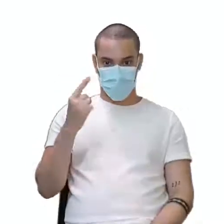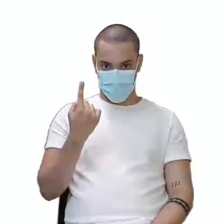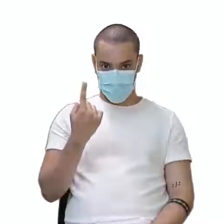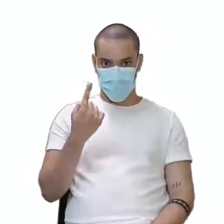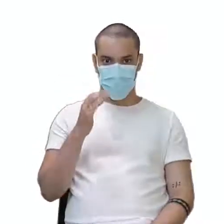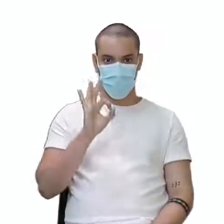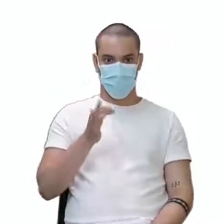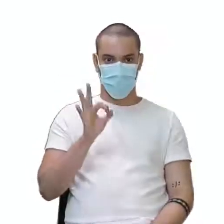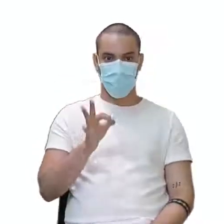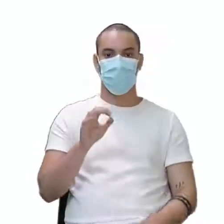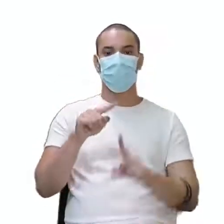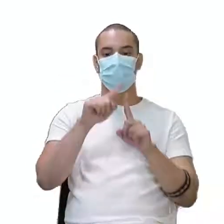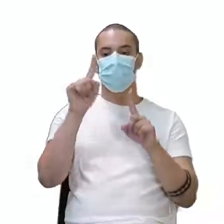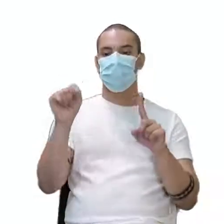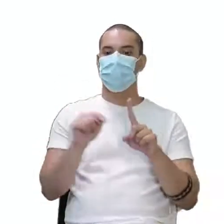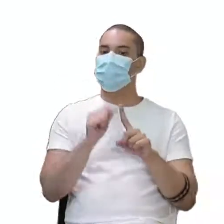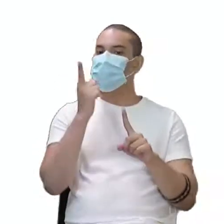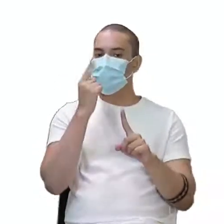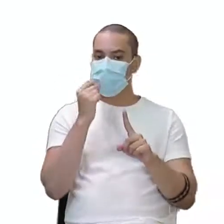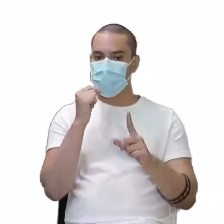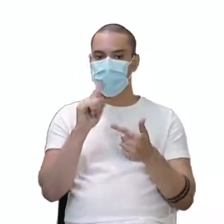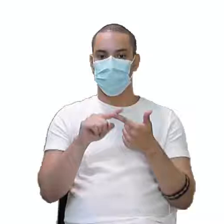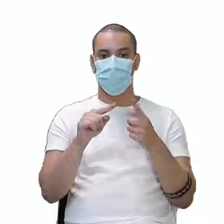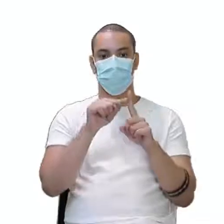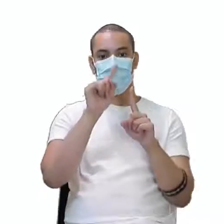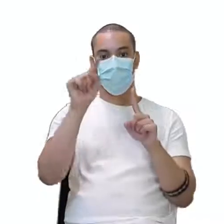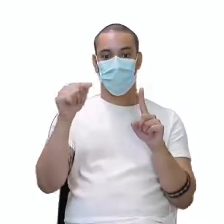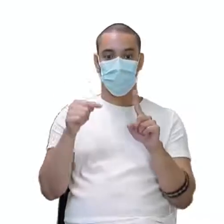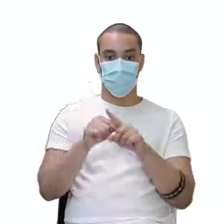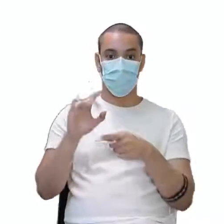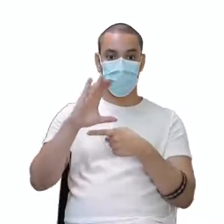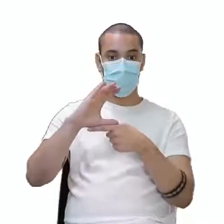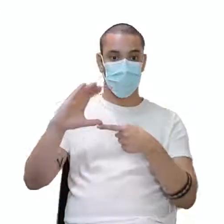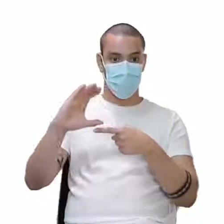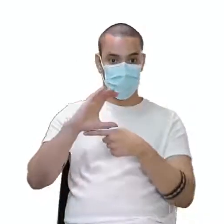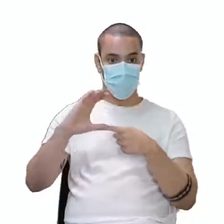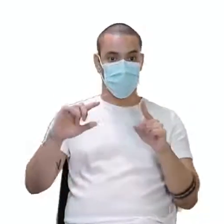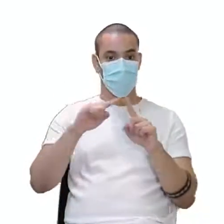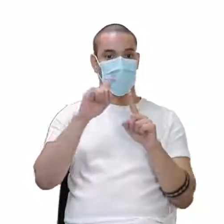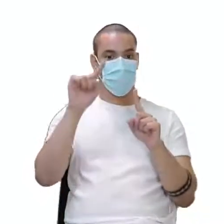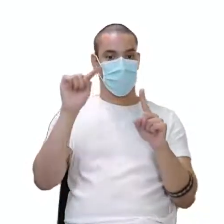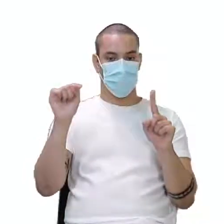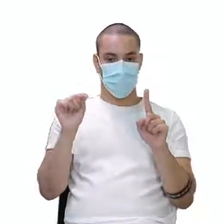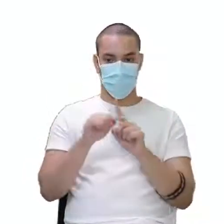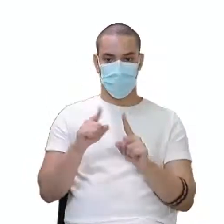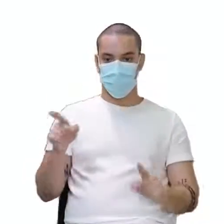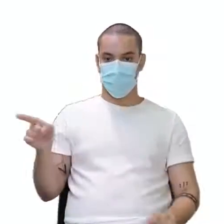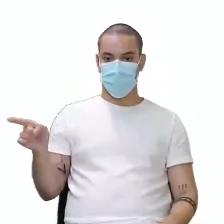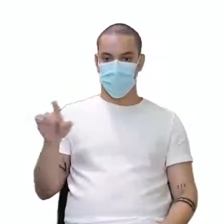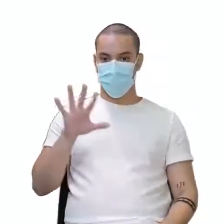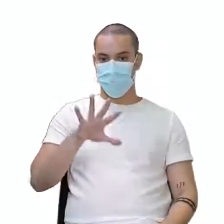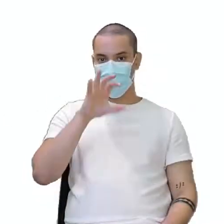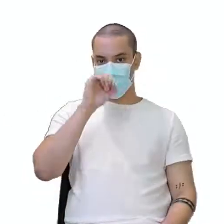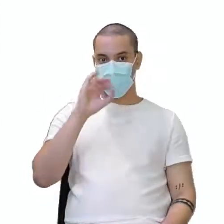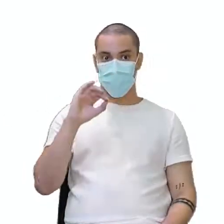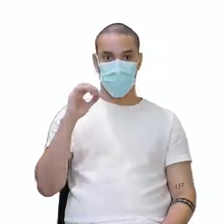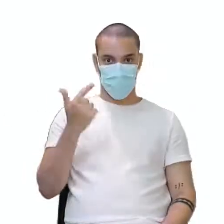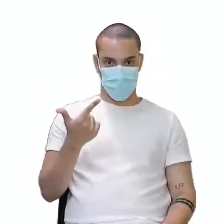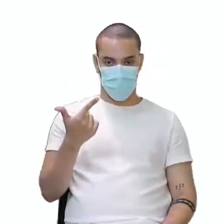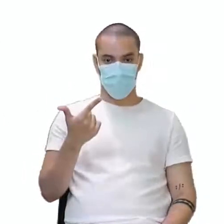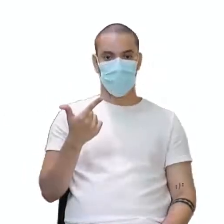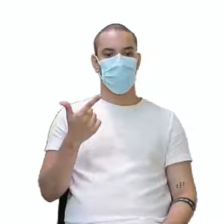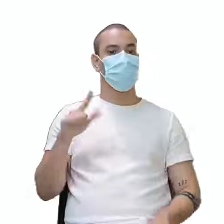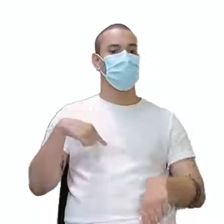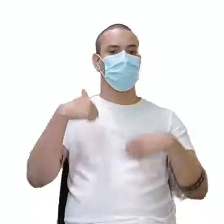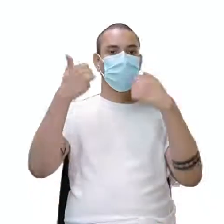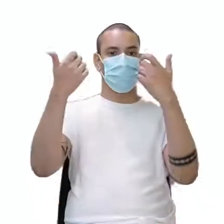sobre o ciclo da água, nós vamos falar sobre o ciclo do carbono e nós vamos falar sobre o ciclo do oxigênio. Agora, quando a gente